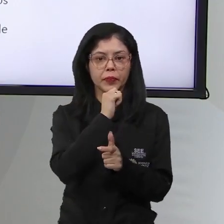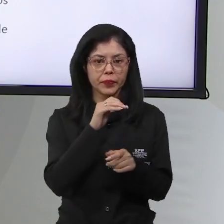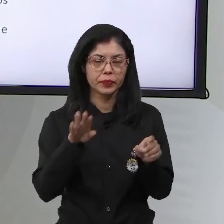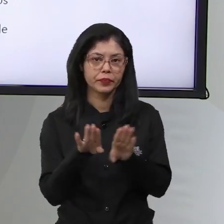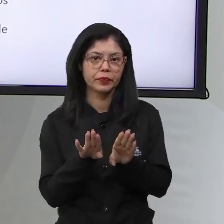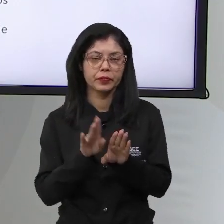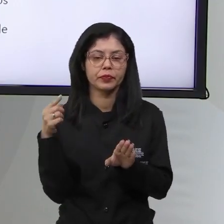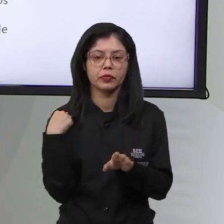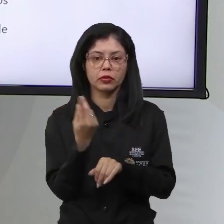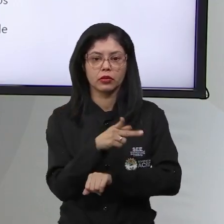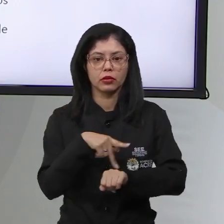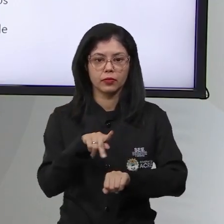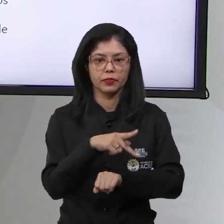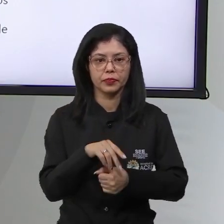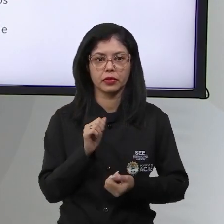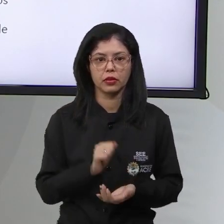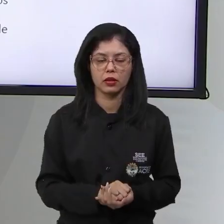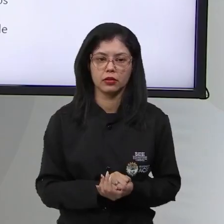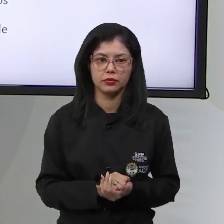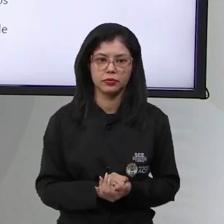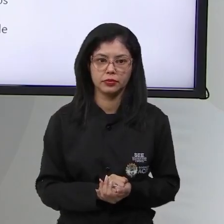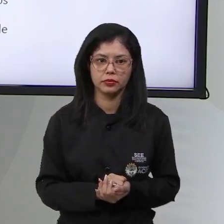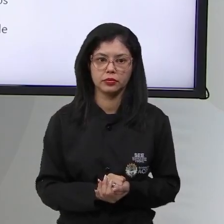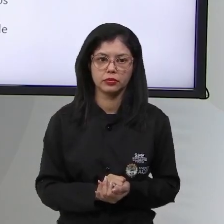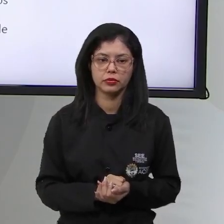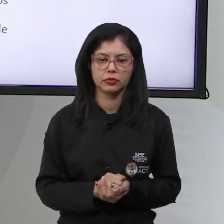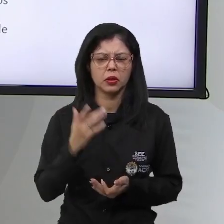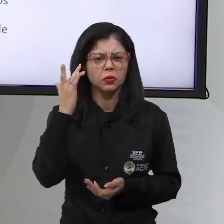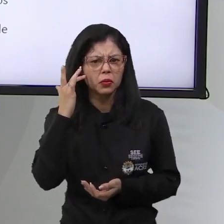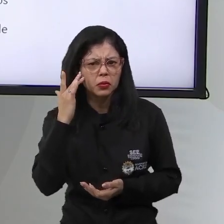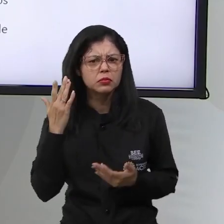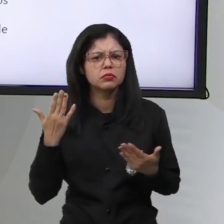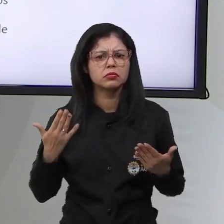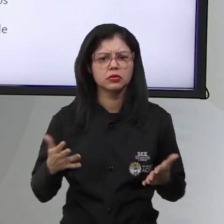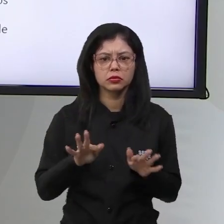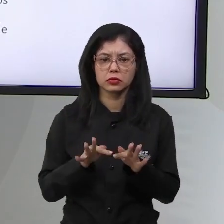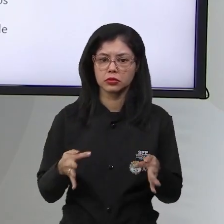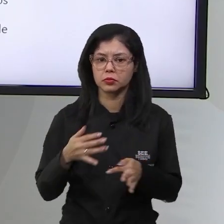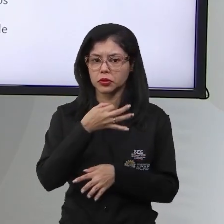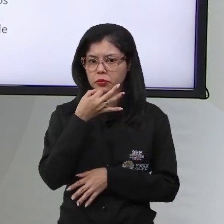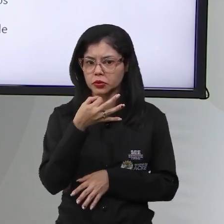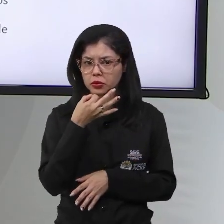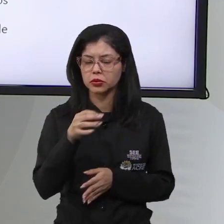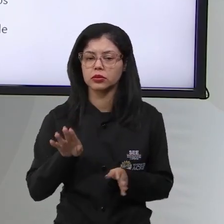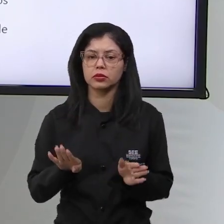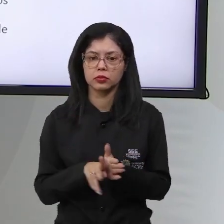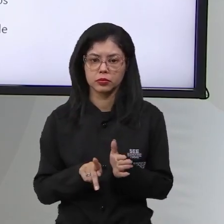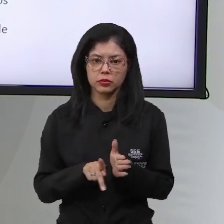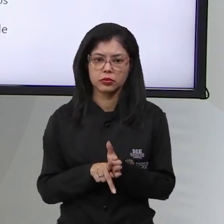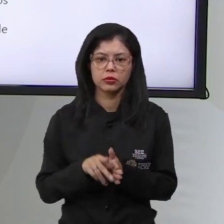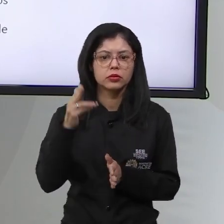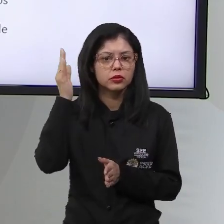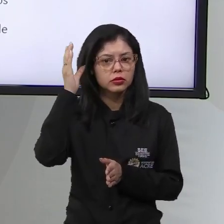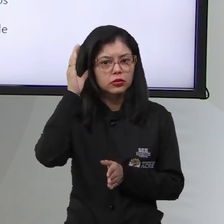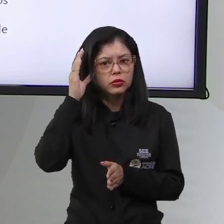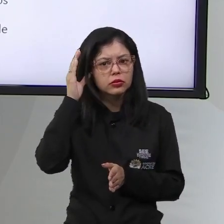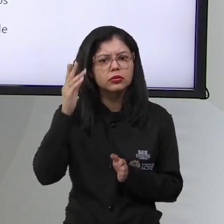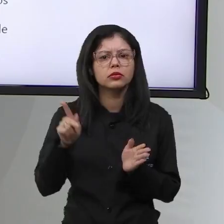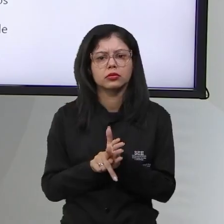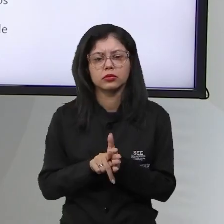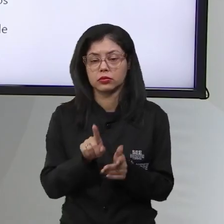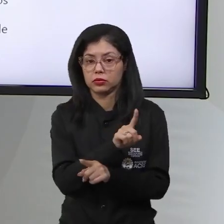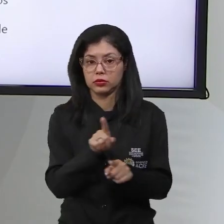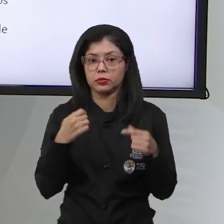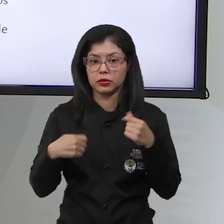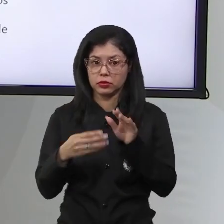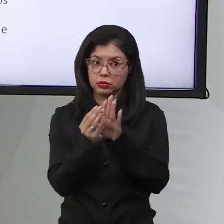analfabetismo no nosso país irá se dar com achismo, com simples opiniões, com simples concepções? Não, eu